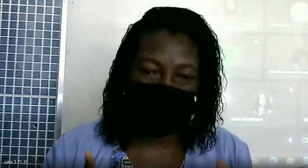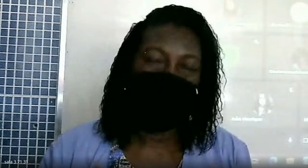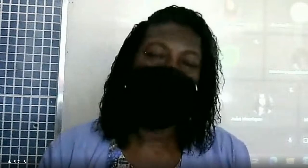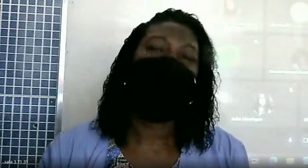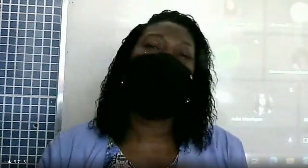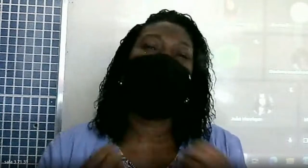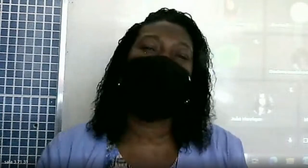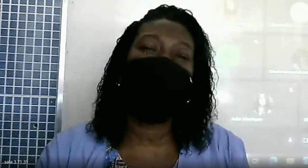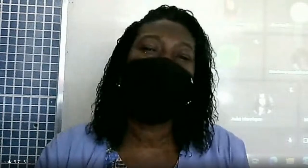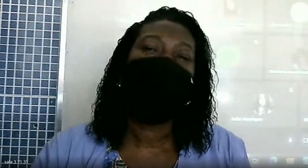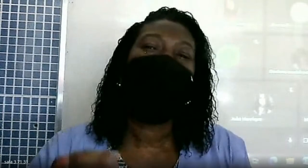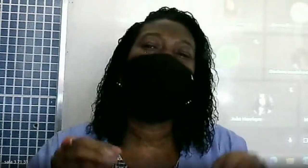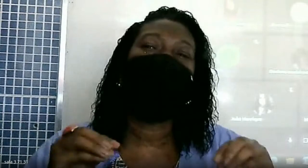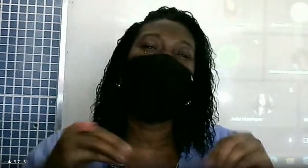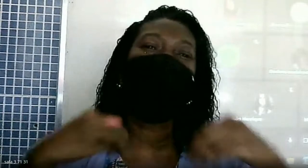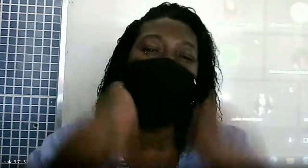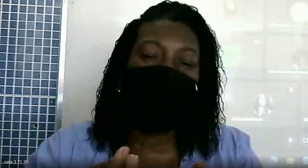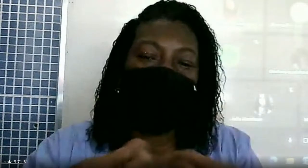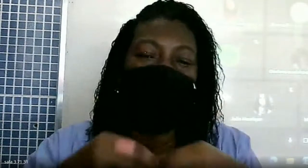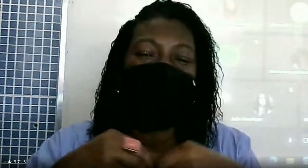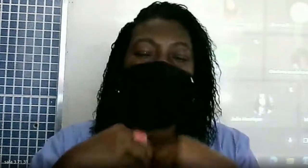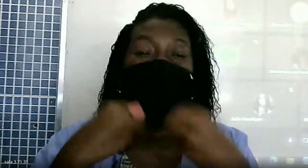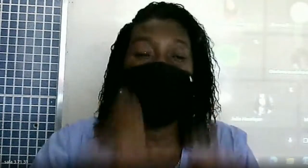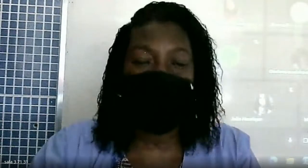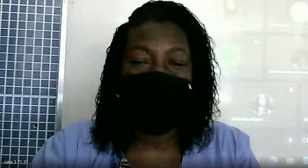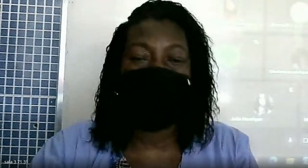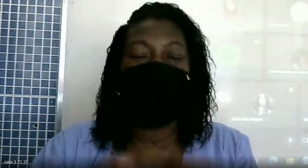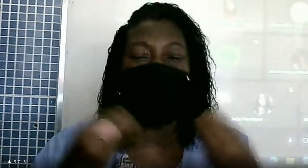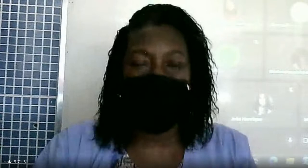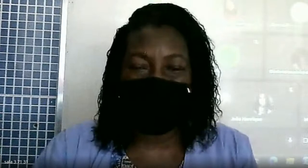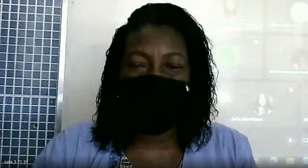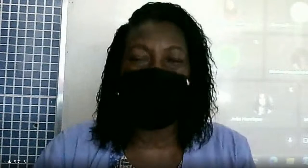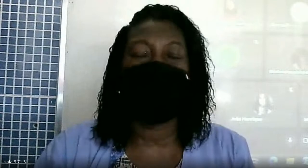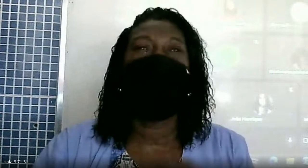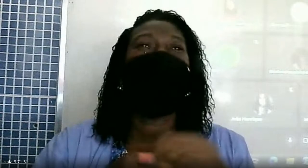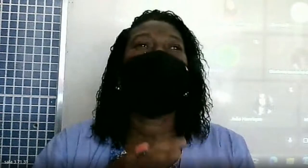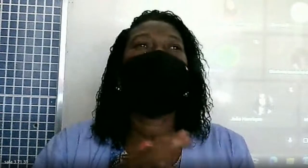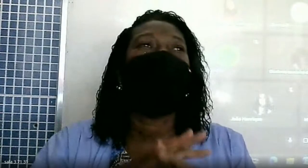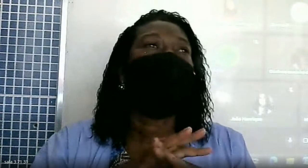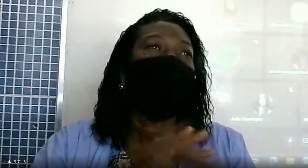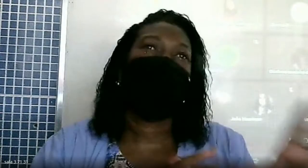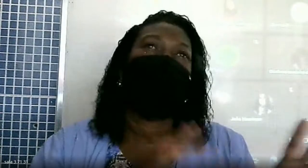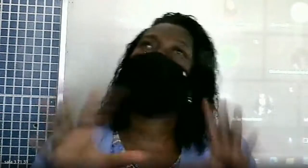dançar porque o outro fica rindo, fica zoando, fica